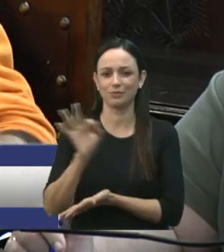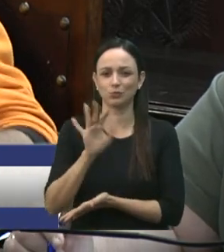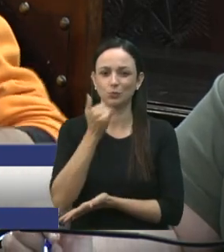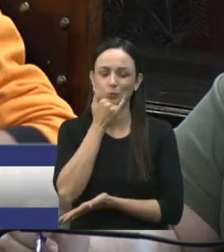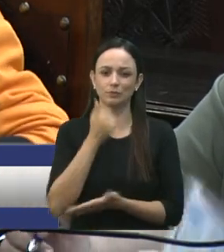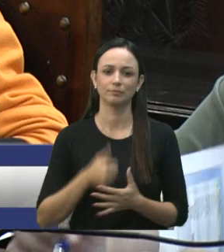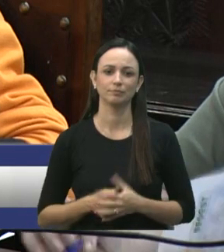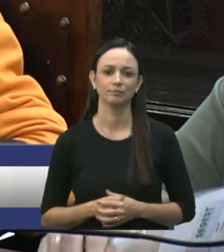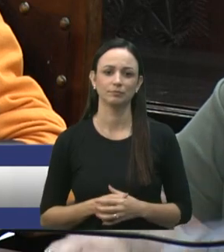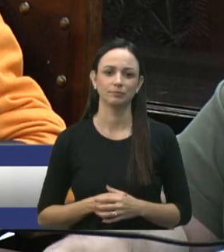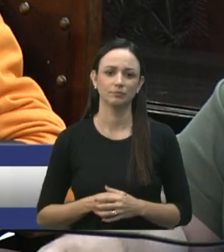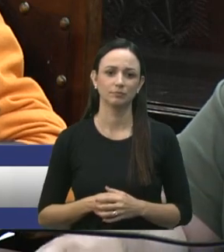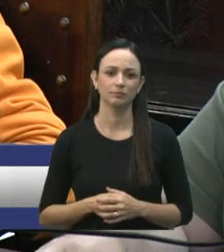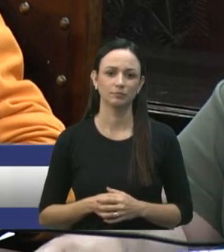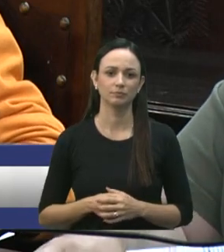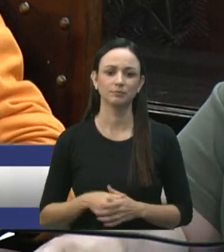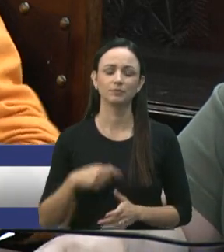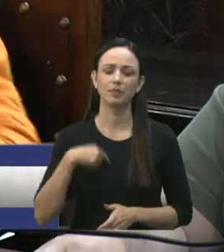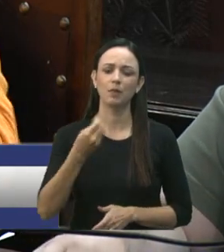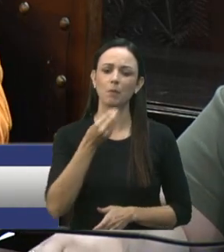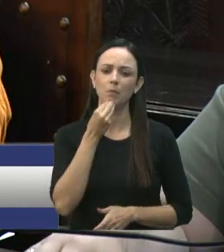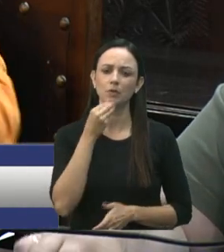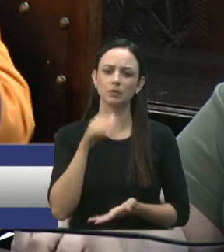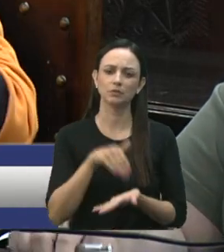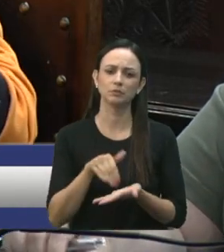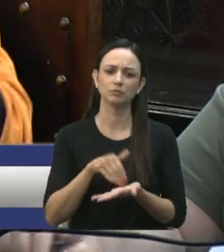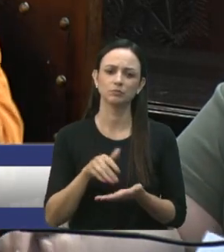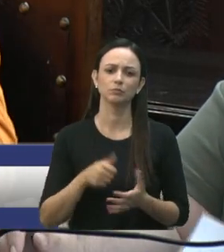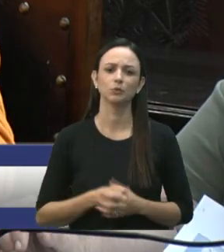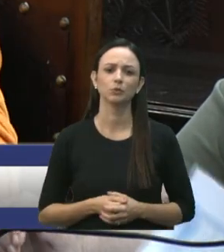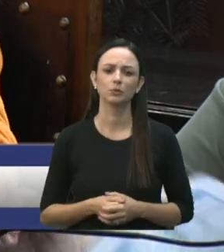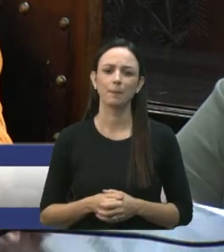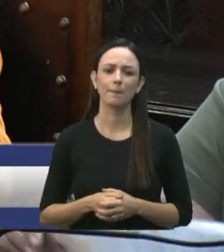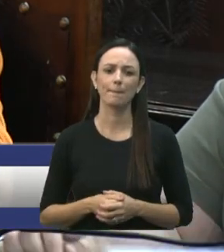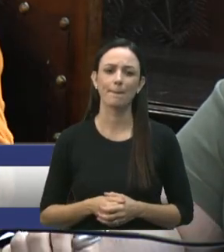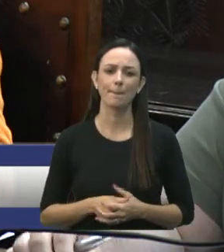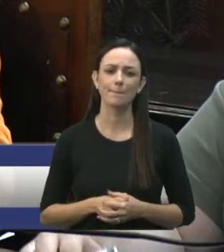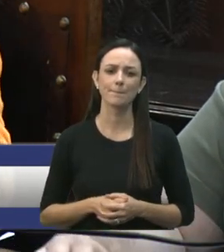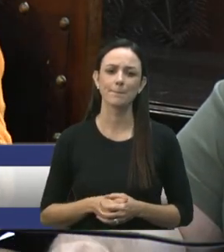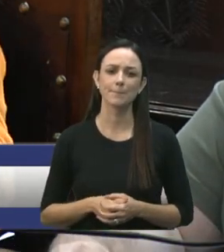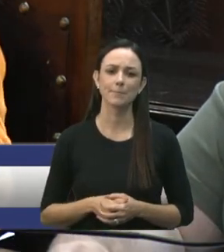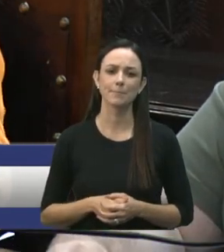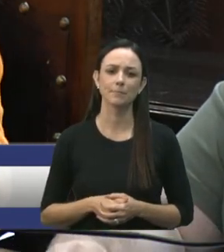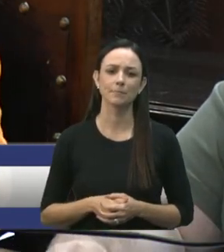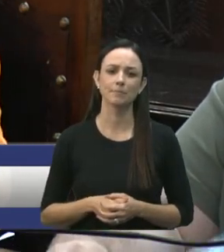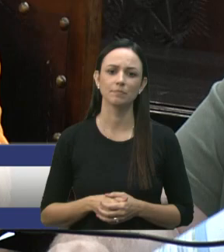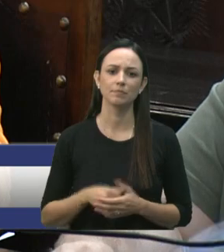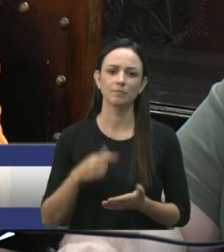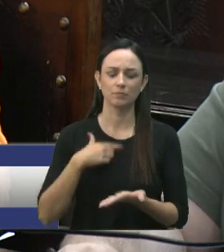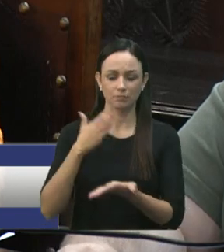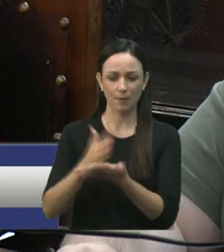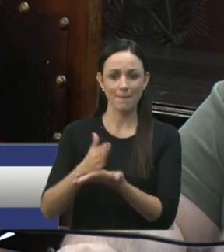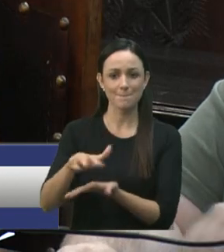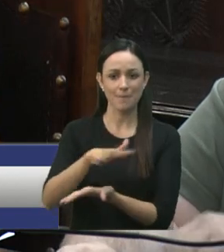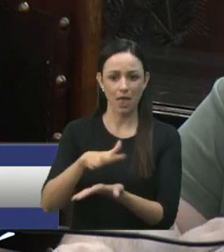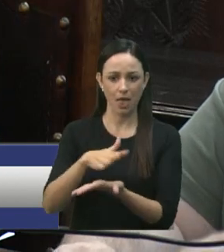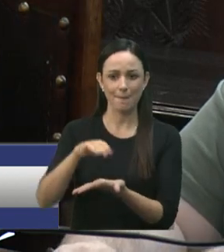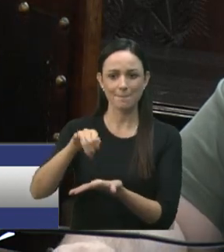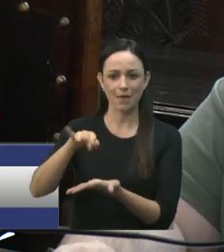Mas vou dar a oportunidade, secretário, de inclusive até a gente entrar, porque na atividade fim, atividade meio, na página 7, o senhor